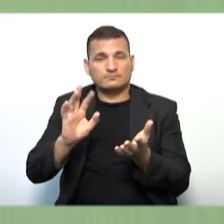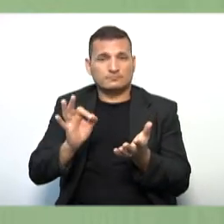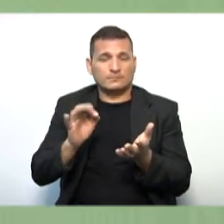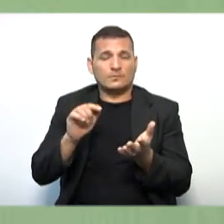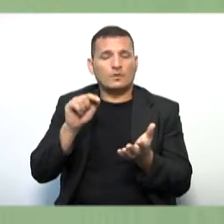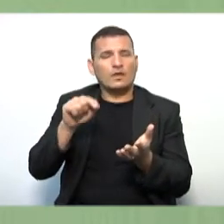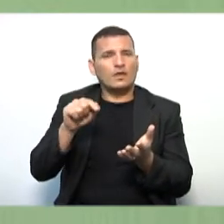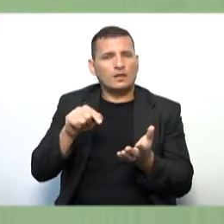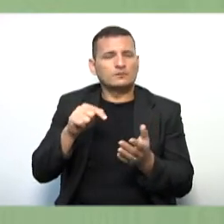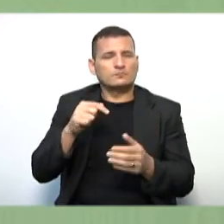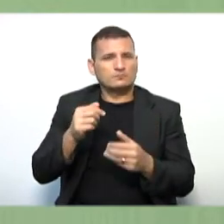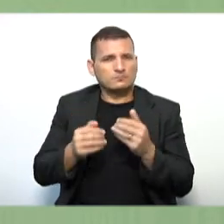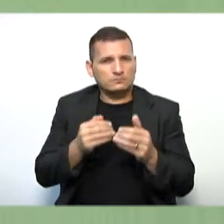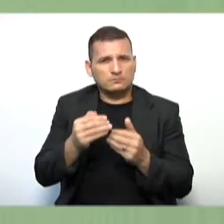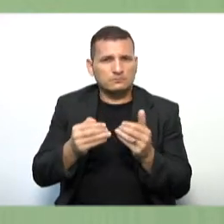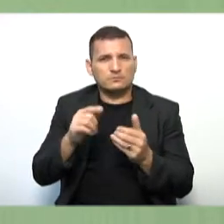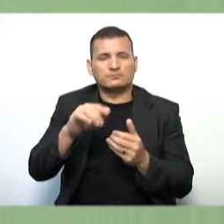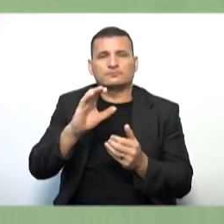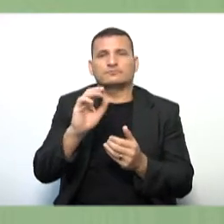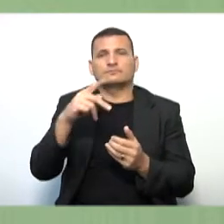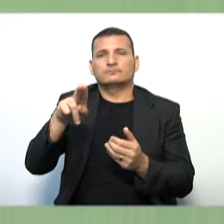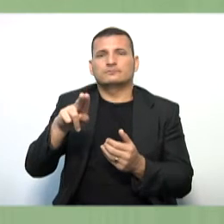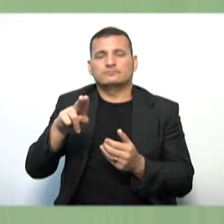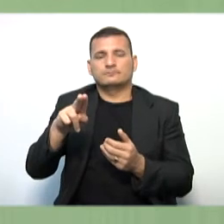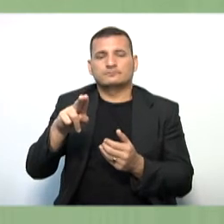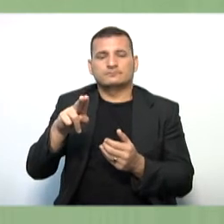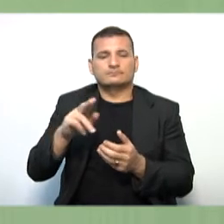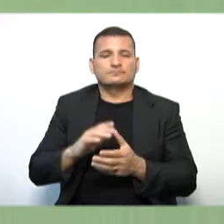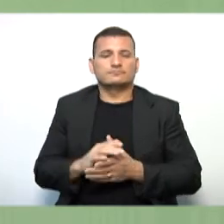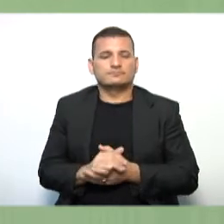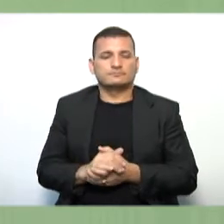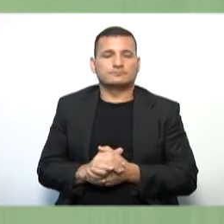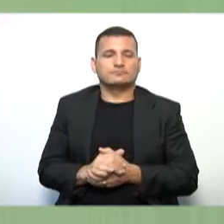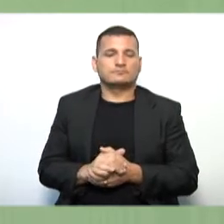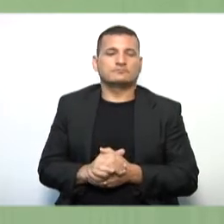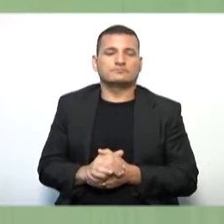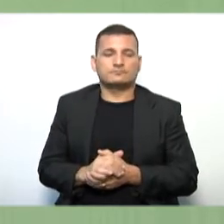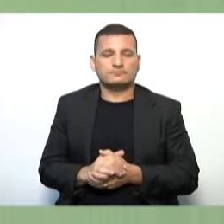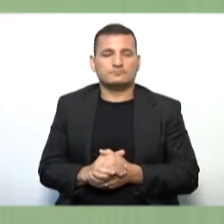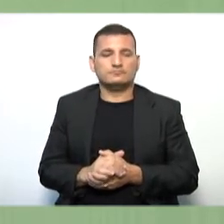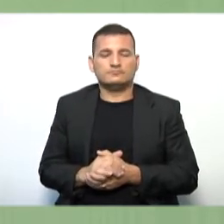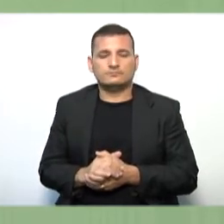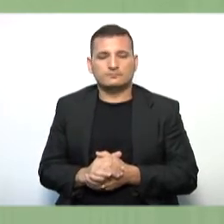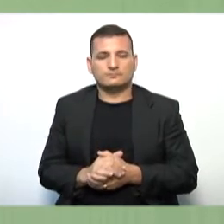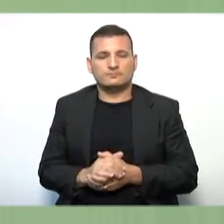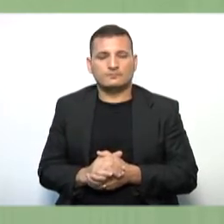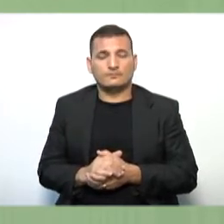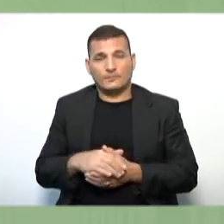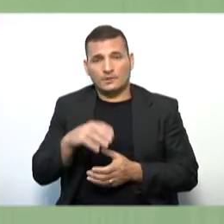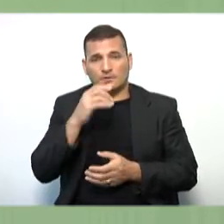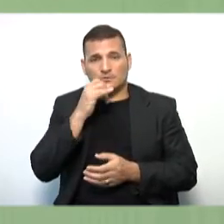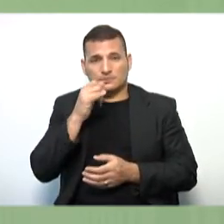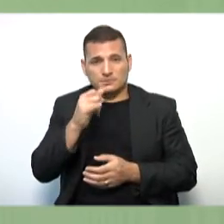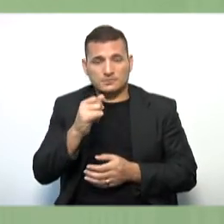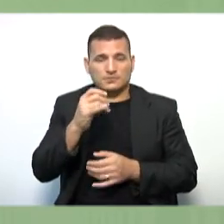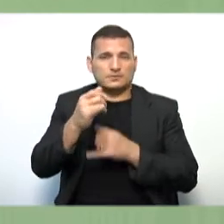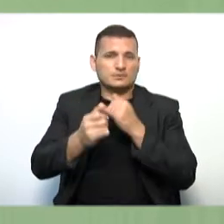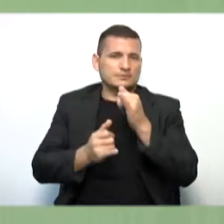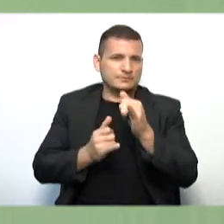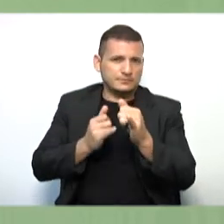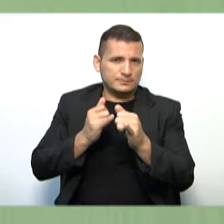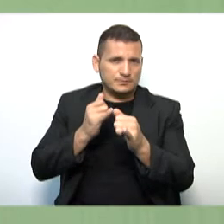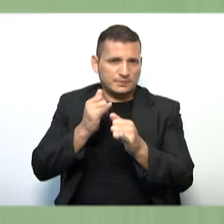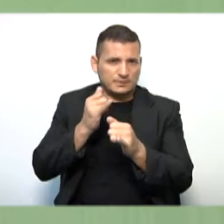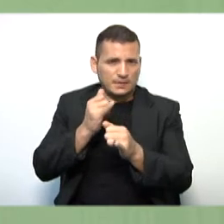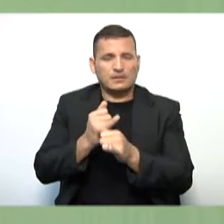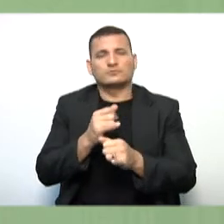seria um processo de CPU. Por outro lado, se a gente está acessando a internet por meio de um